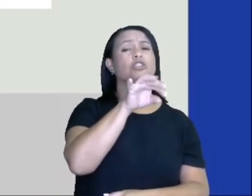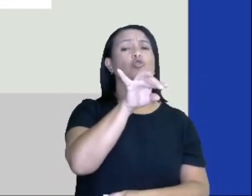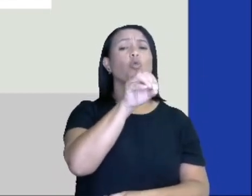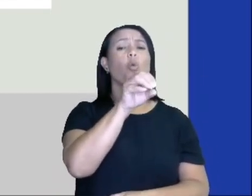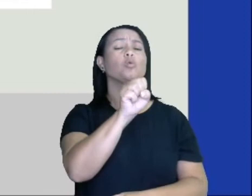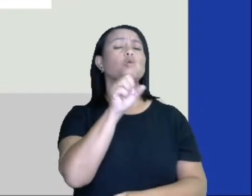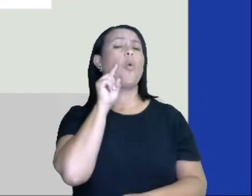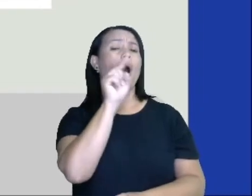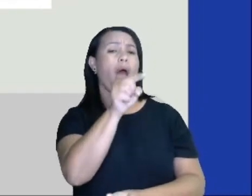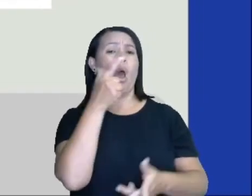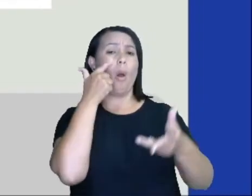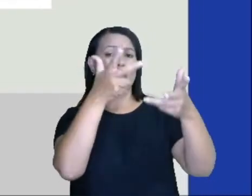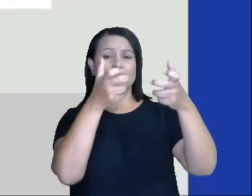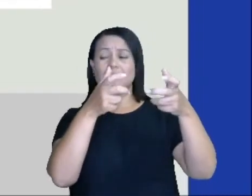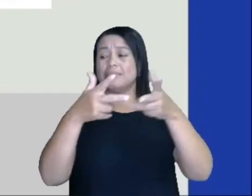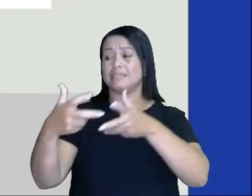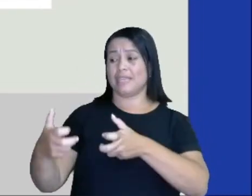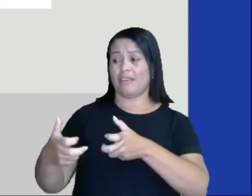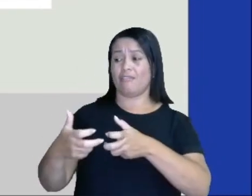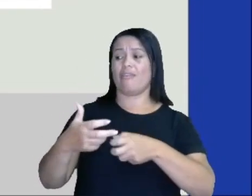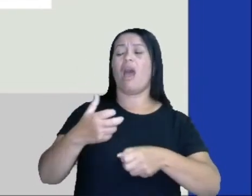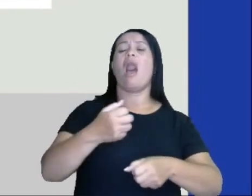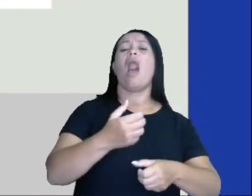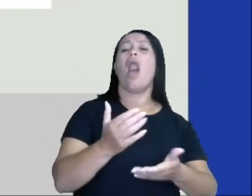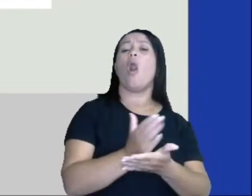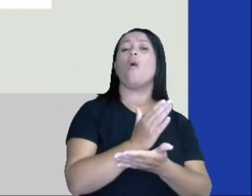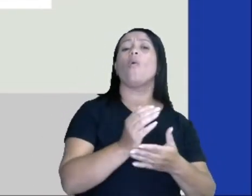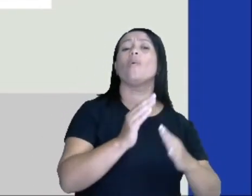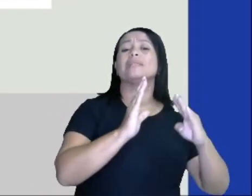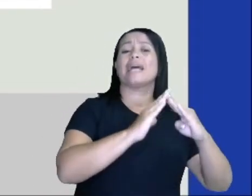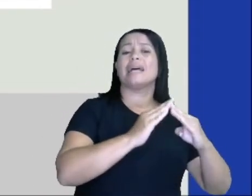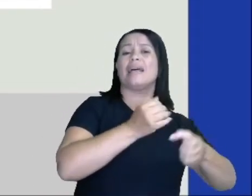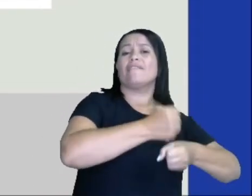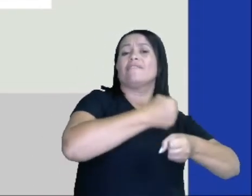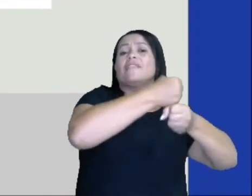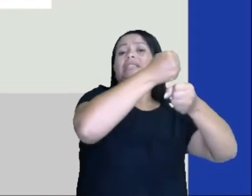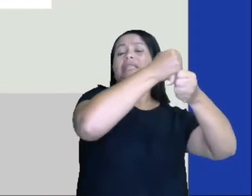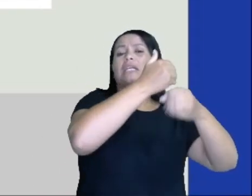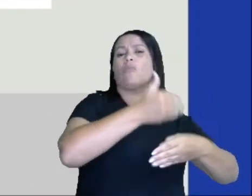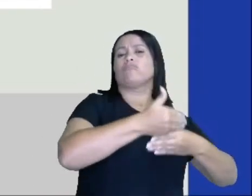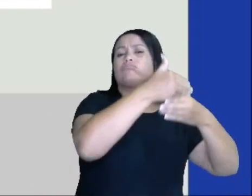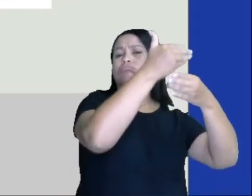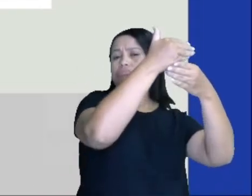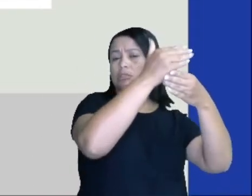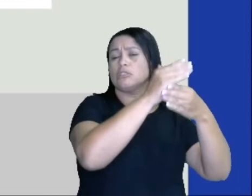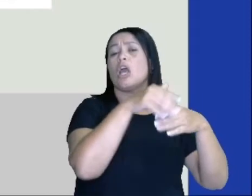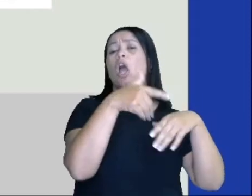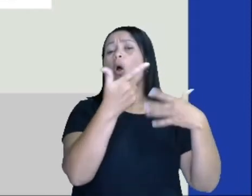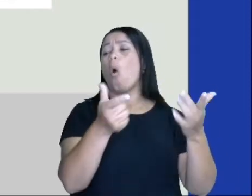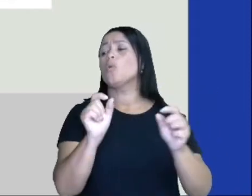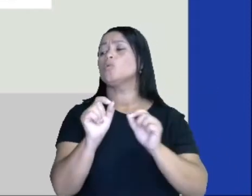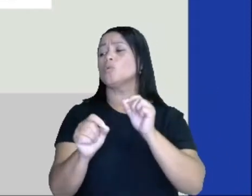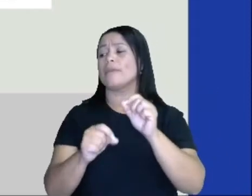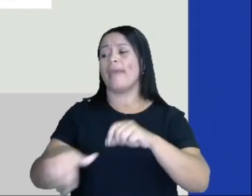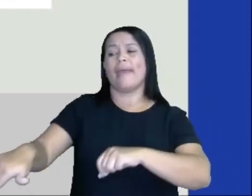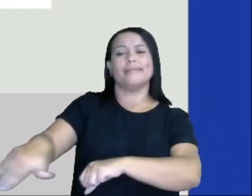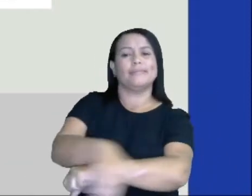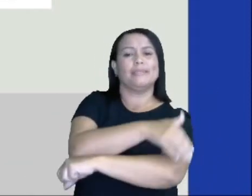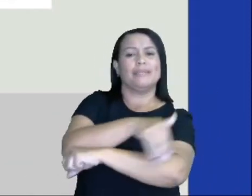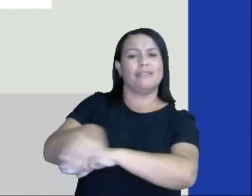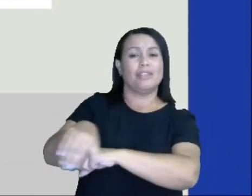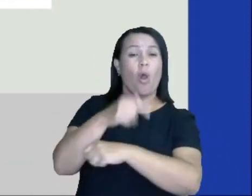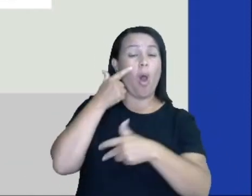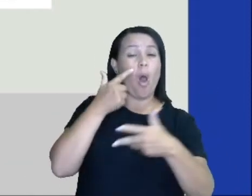percebe aí é a verticalização das construções e o asfaltamento da avenida. Tem outras, mas assim, vendo a foto, essas são as